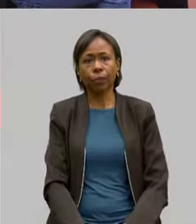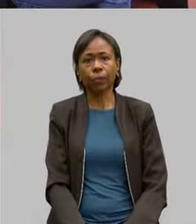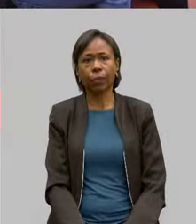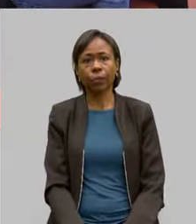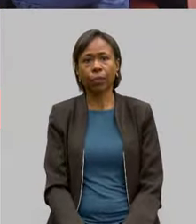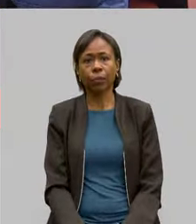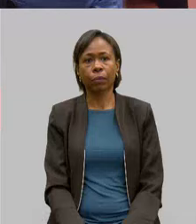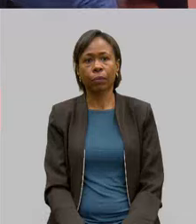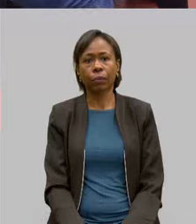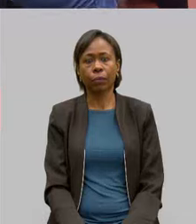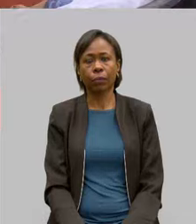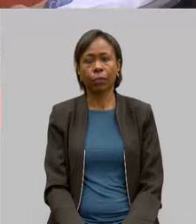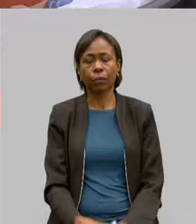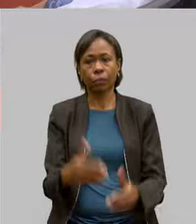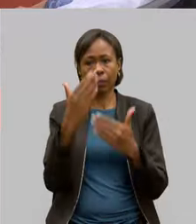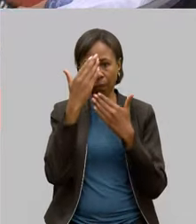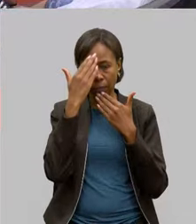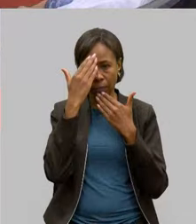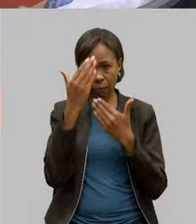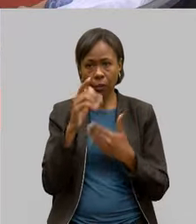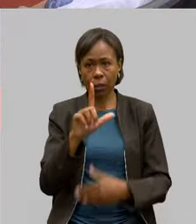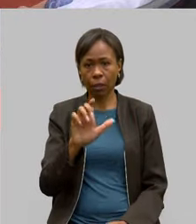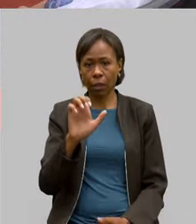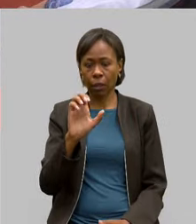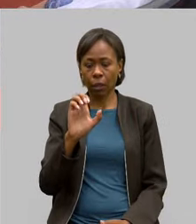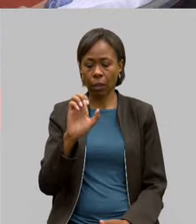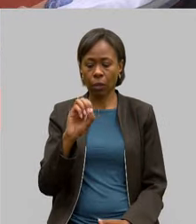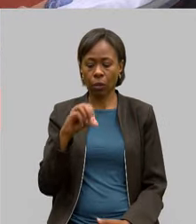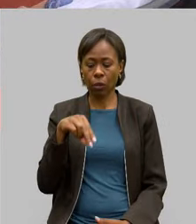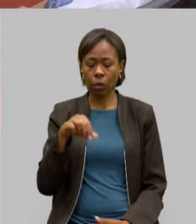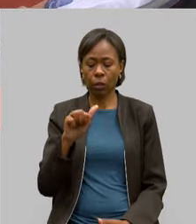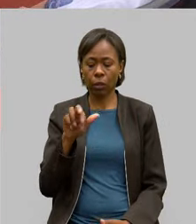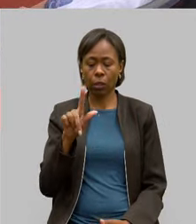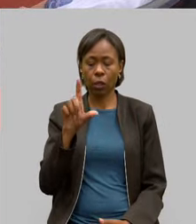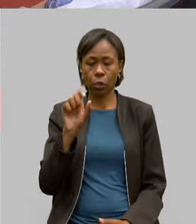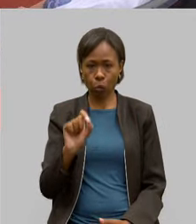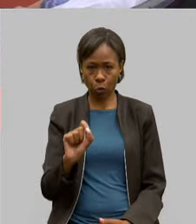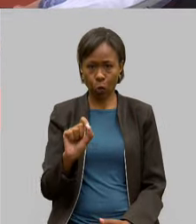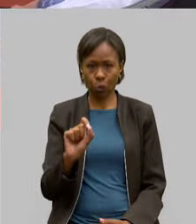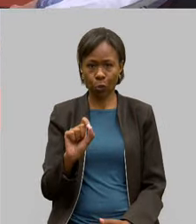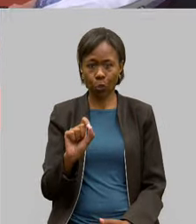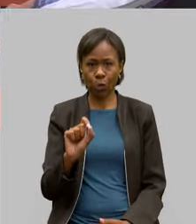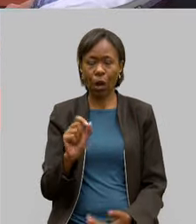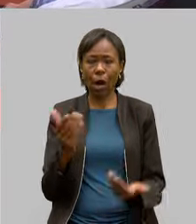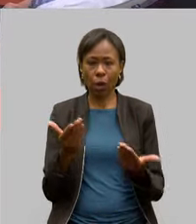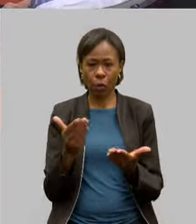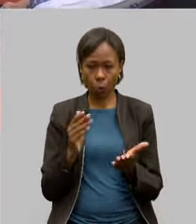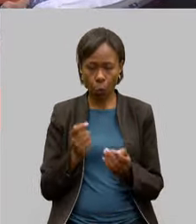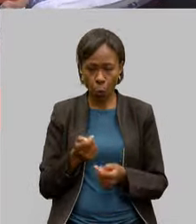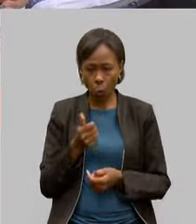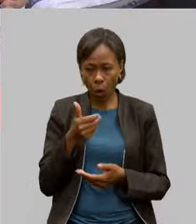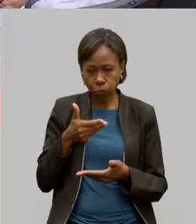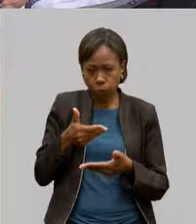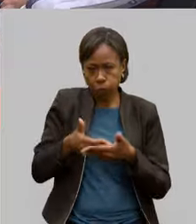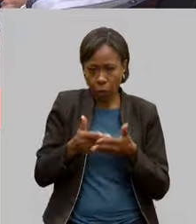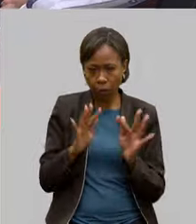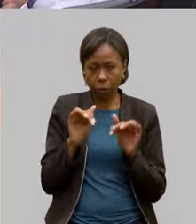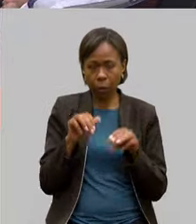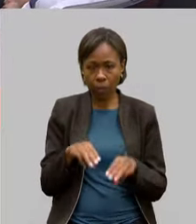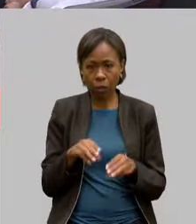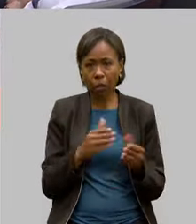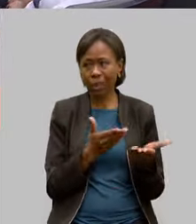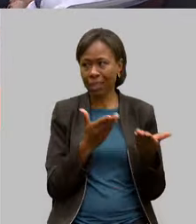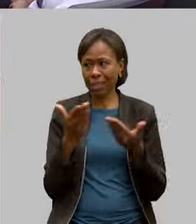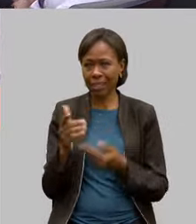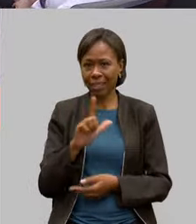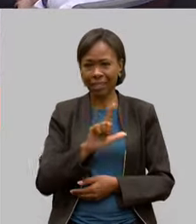obrigado obrigado sor Leonardo Moreira Campos Lima já nos encaminhando para o final passamos a palavra ao Senor Lucas